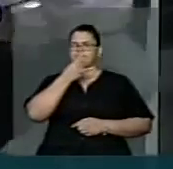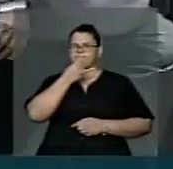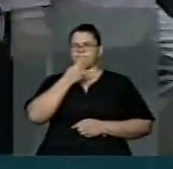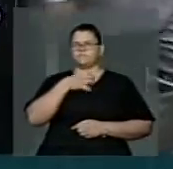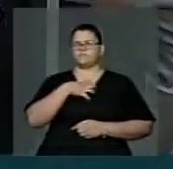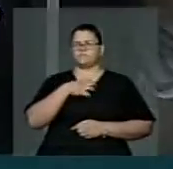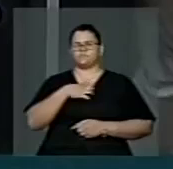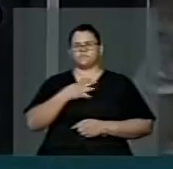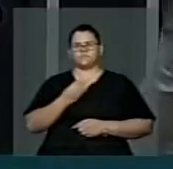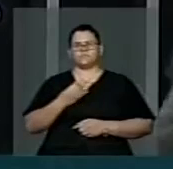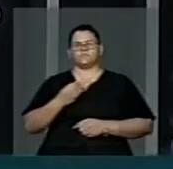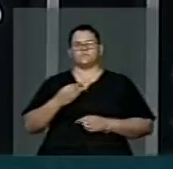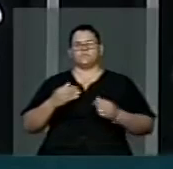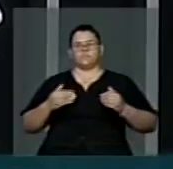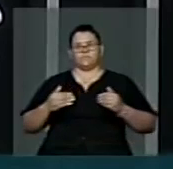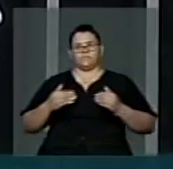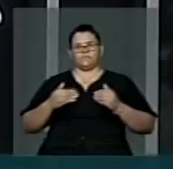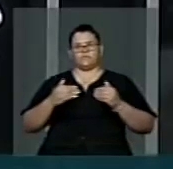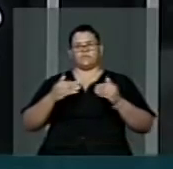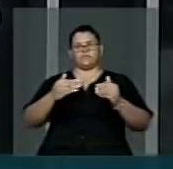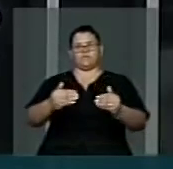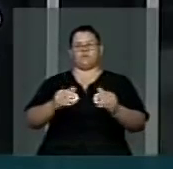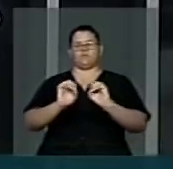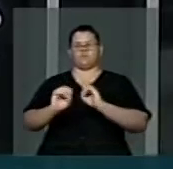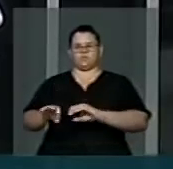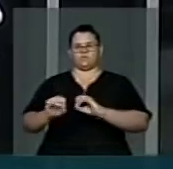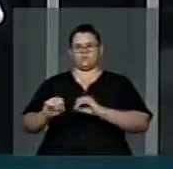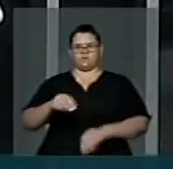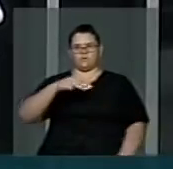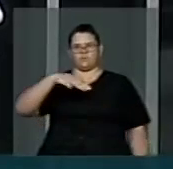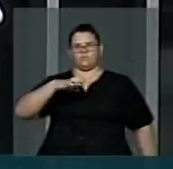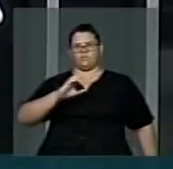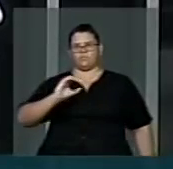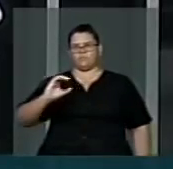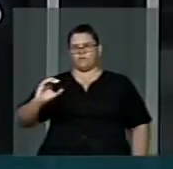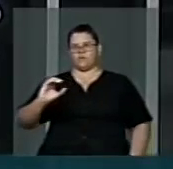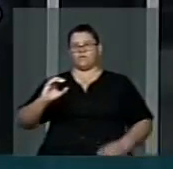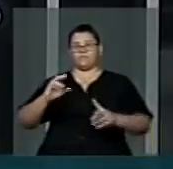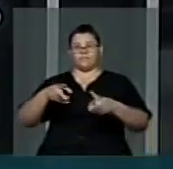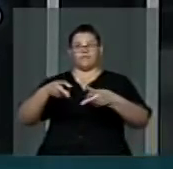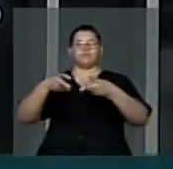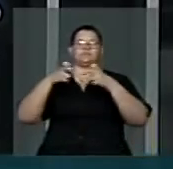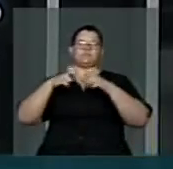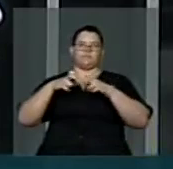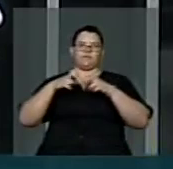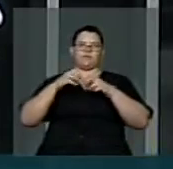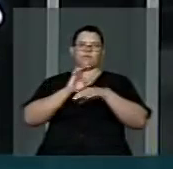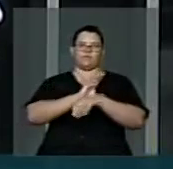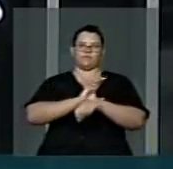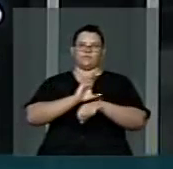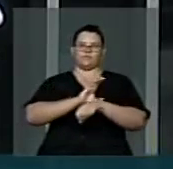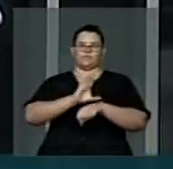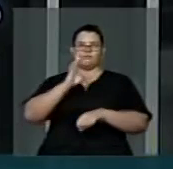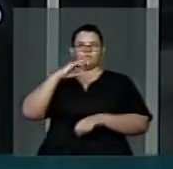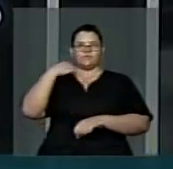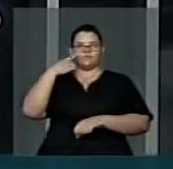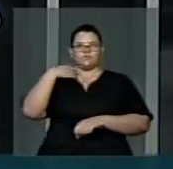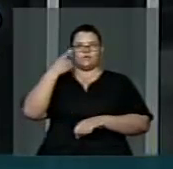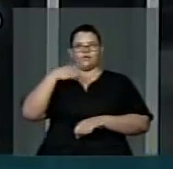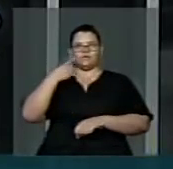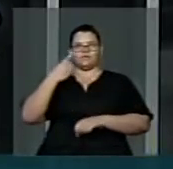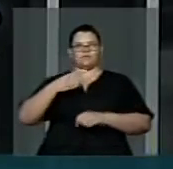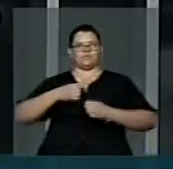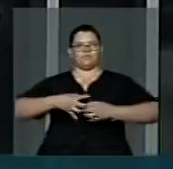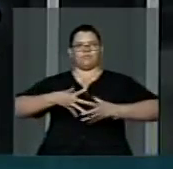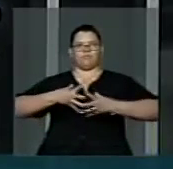reação saneadora do Ministério da Educação ante a insensata avalanche dos cursos de direito expõe de forma